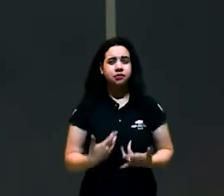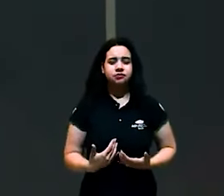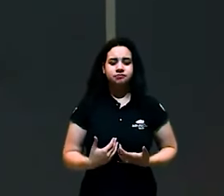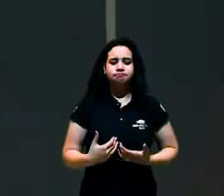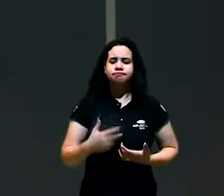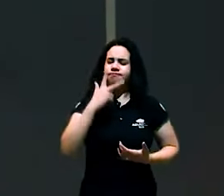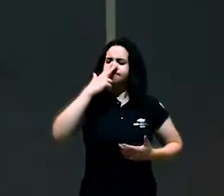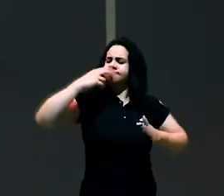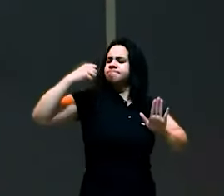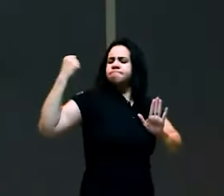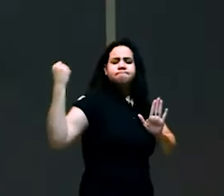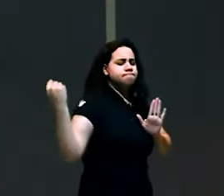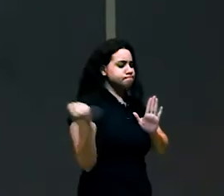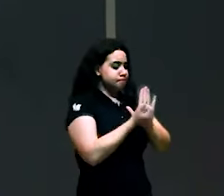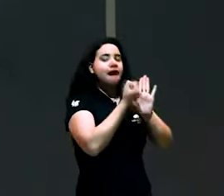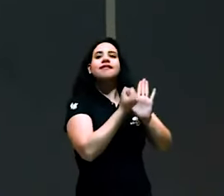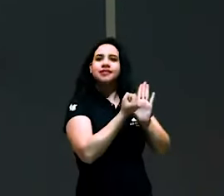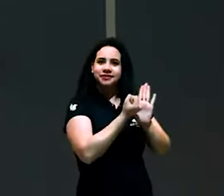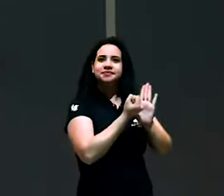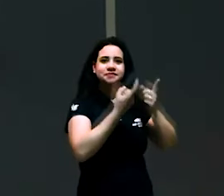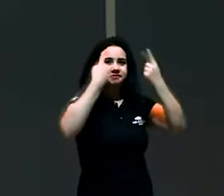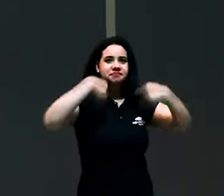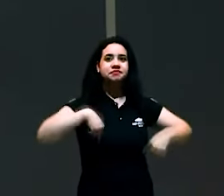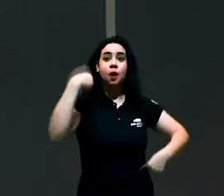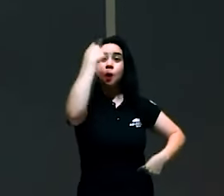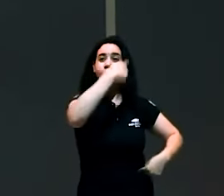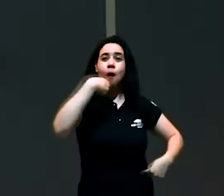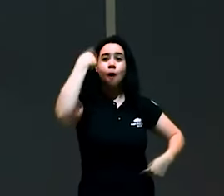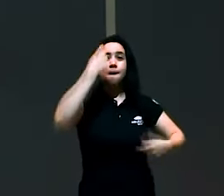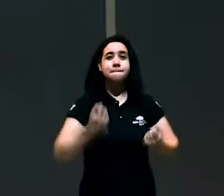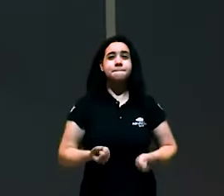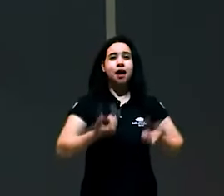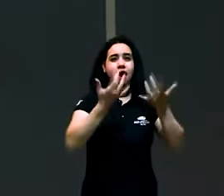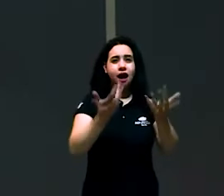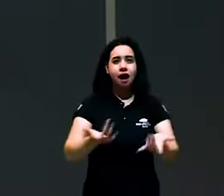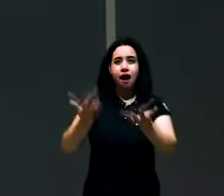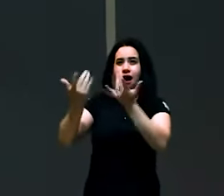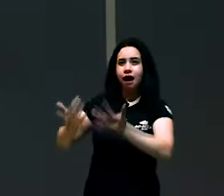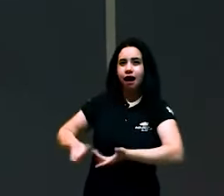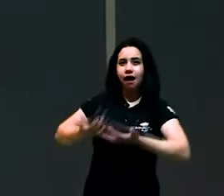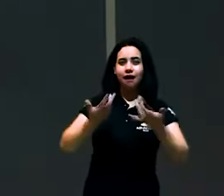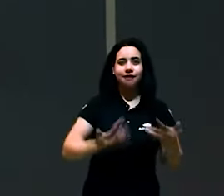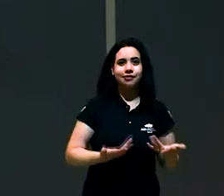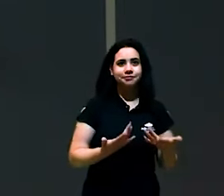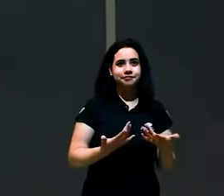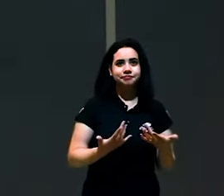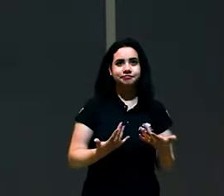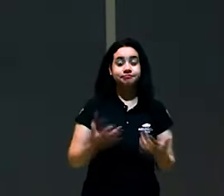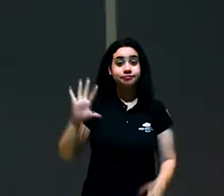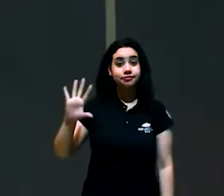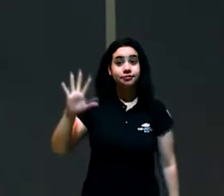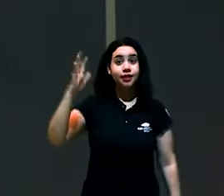Espírito Santo. Amados irmãos, e ele trouxe avivamento em toda a parte sul dos Estados Unidos